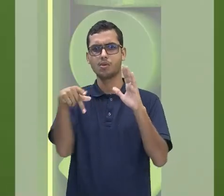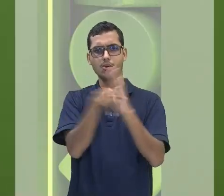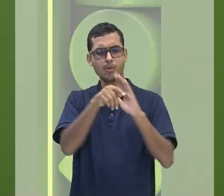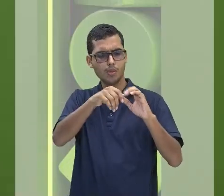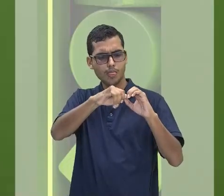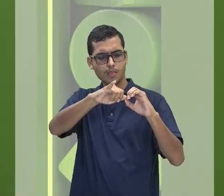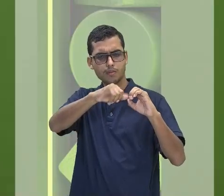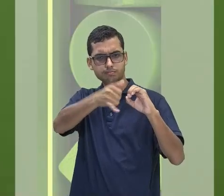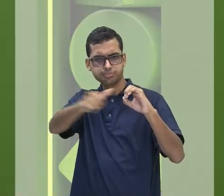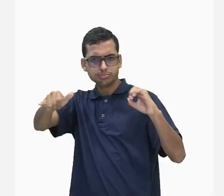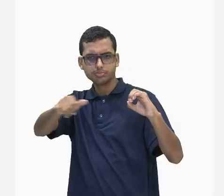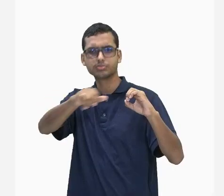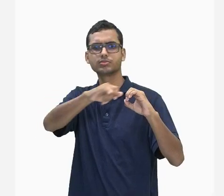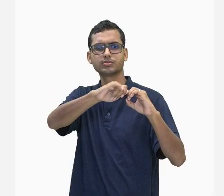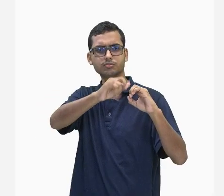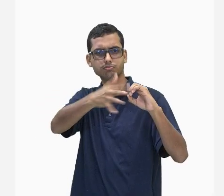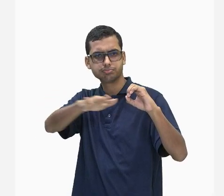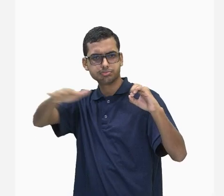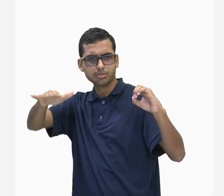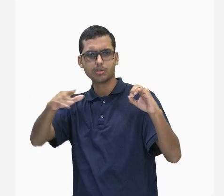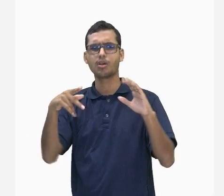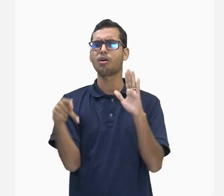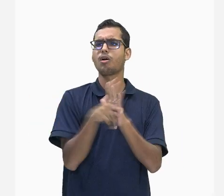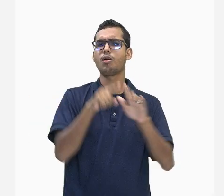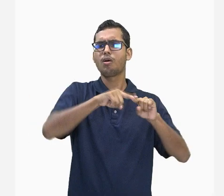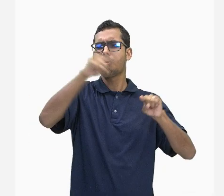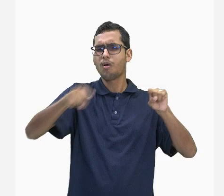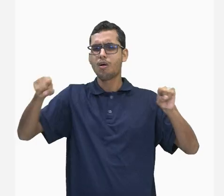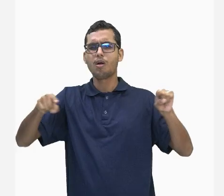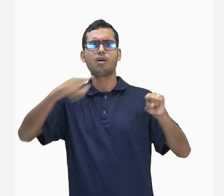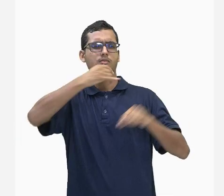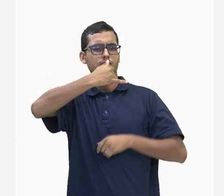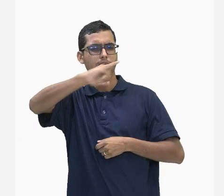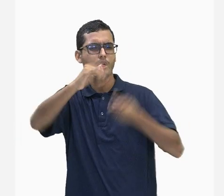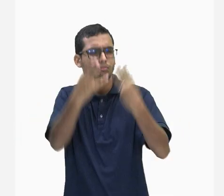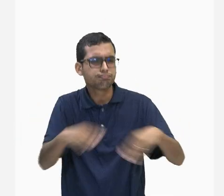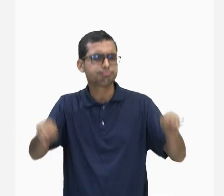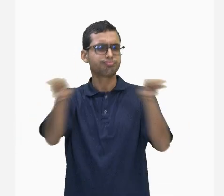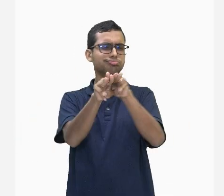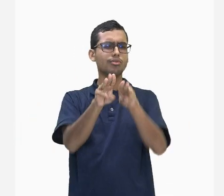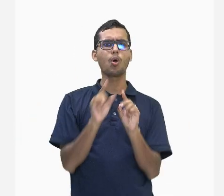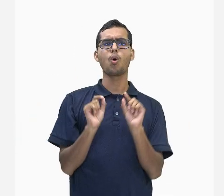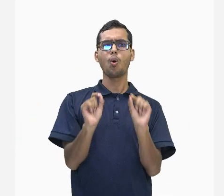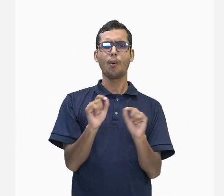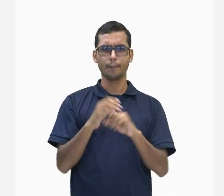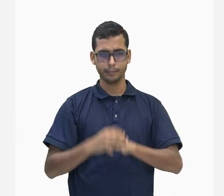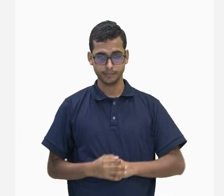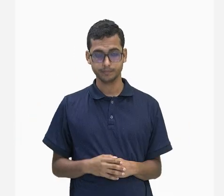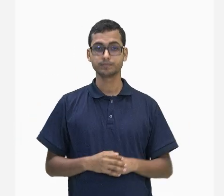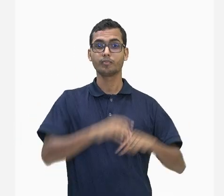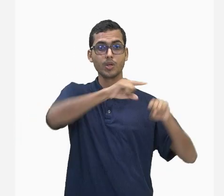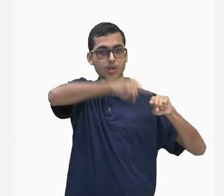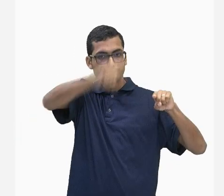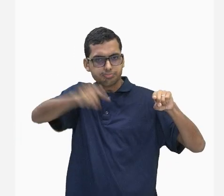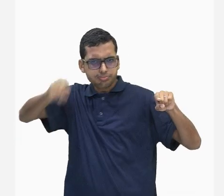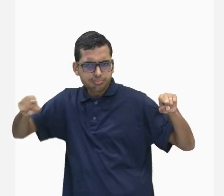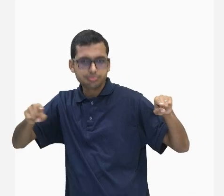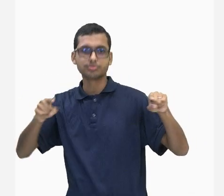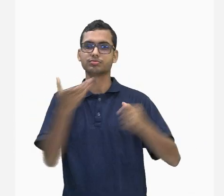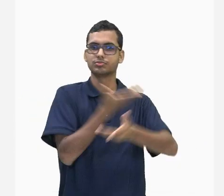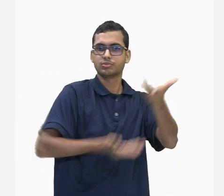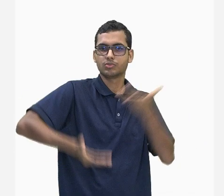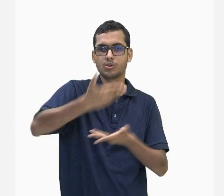E qual é a natureza das ondas eletromagnéticas? Bom, elas são perturbações que resultam da interação